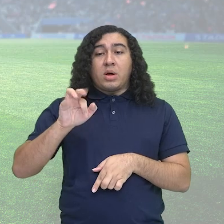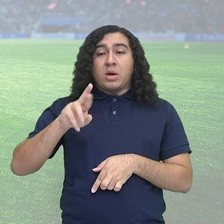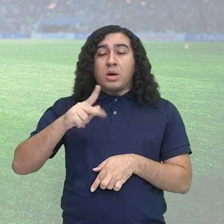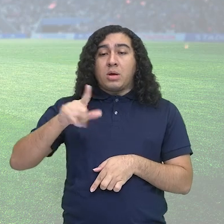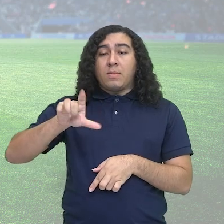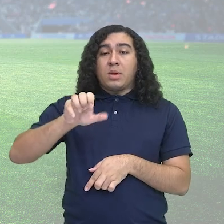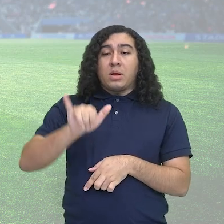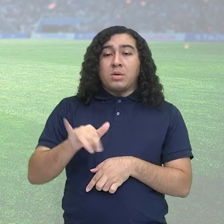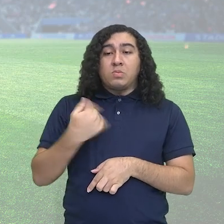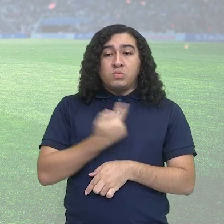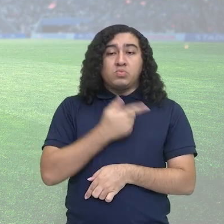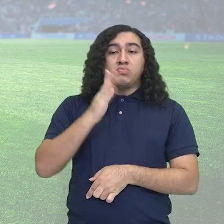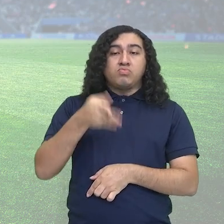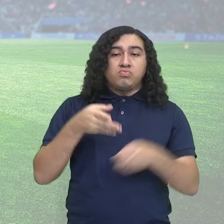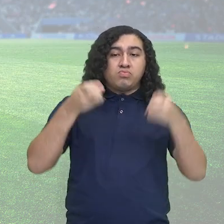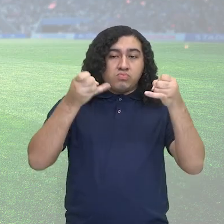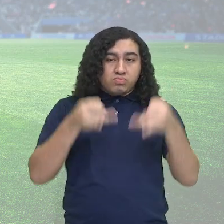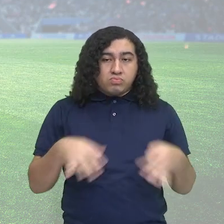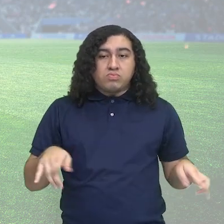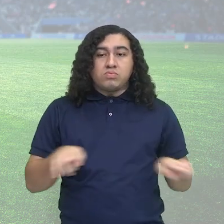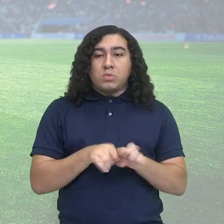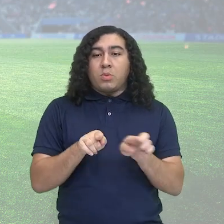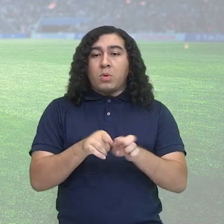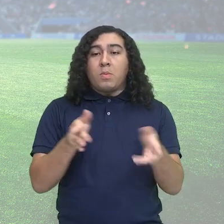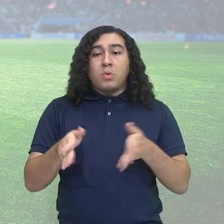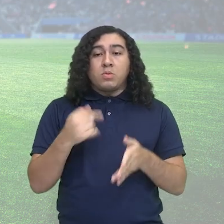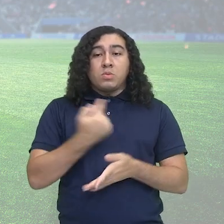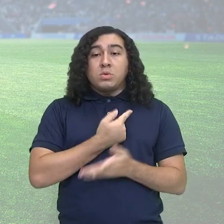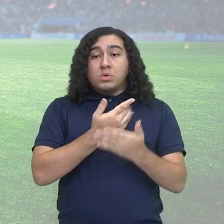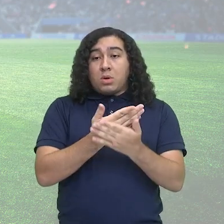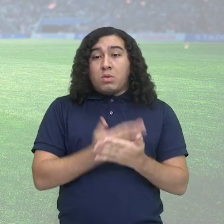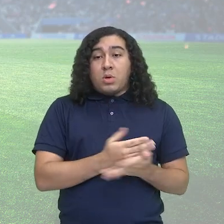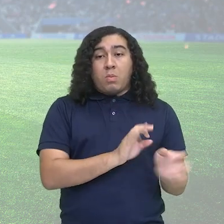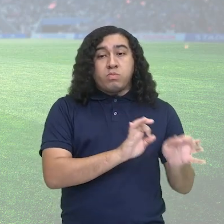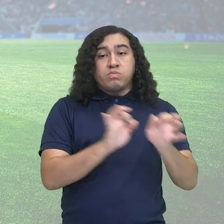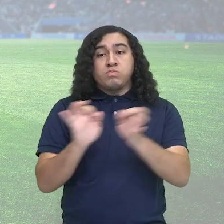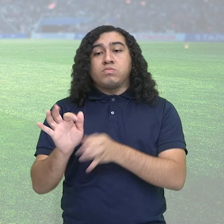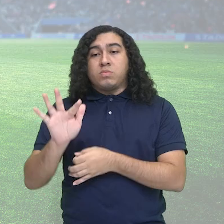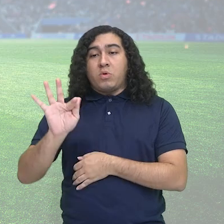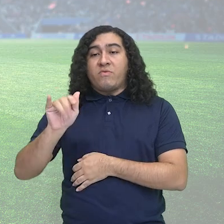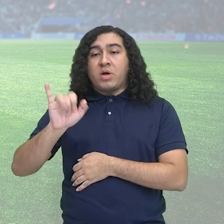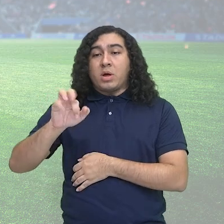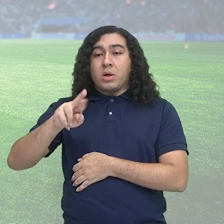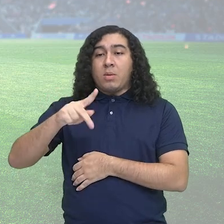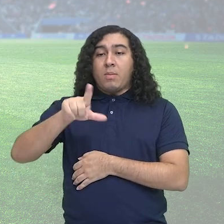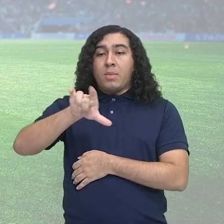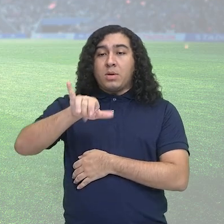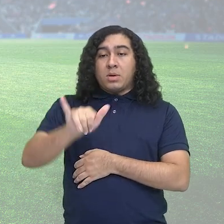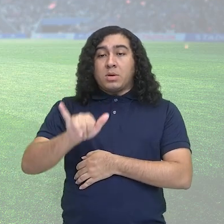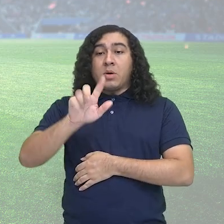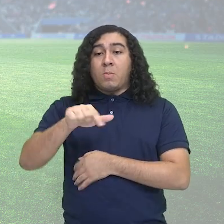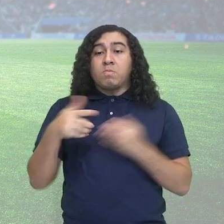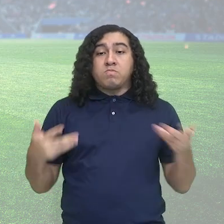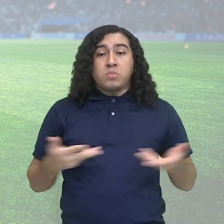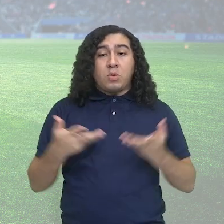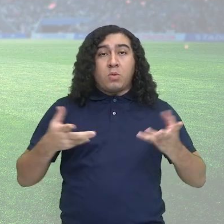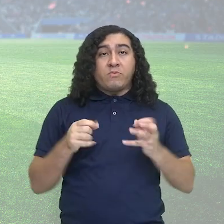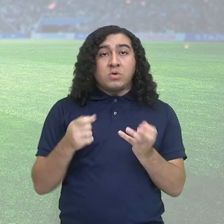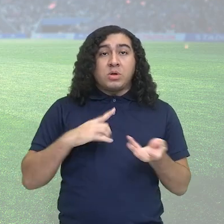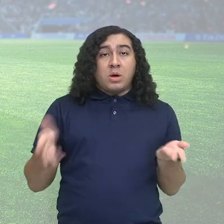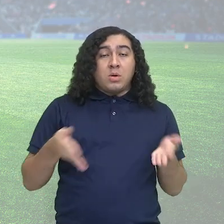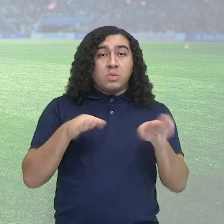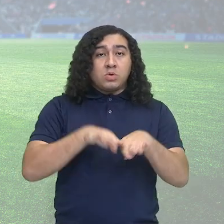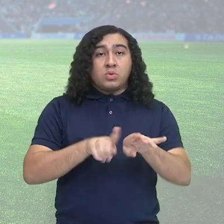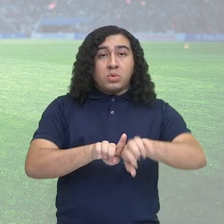gente falou aí durante, né, as nossas aulas a respeito do fair play. E com isso promove a inclusão